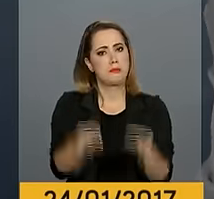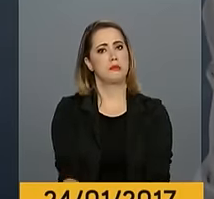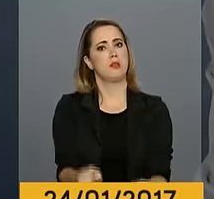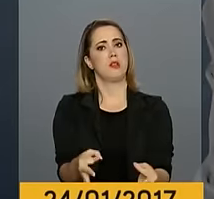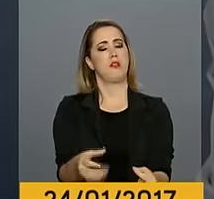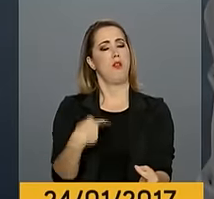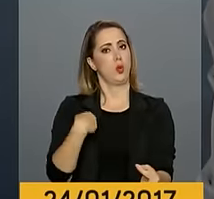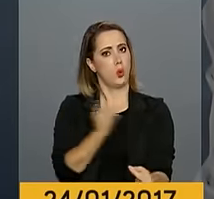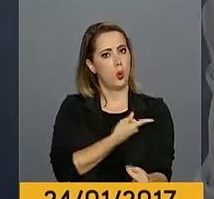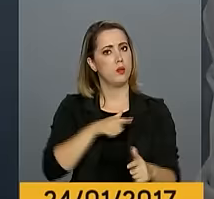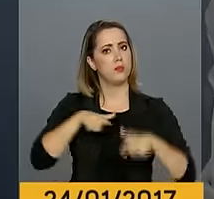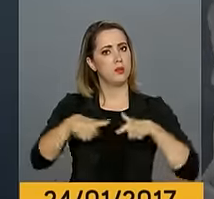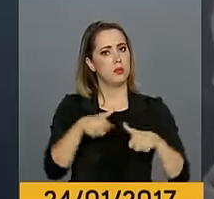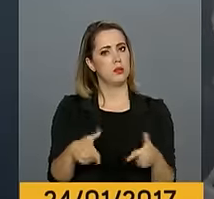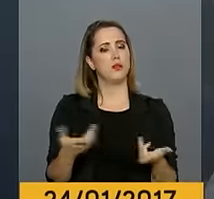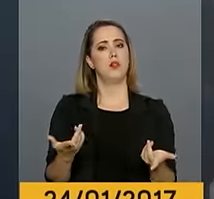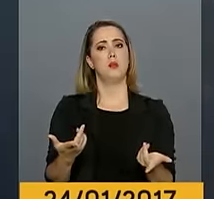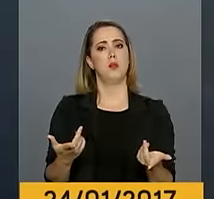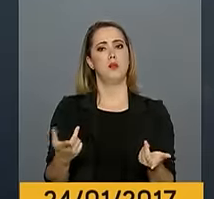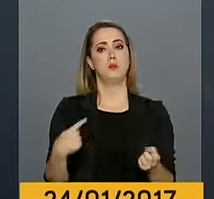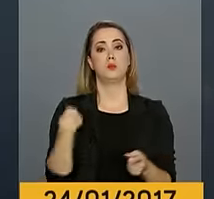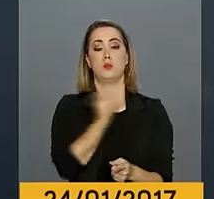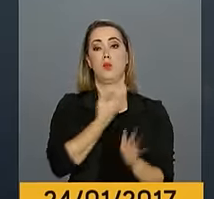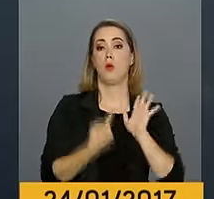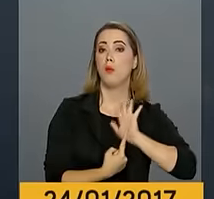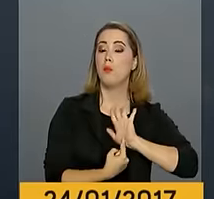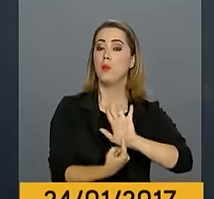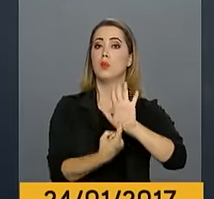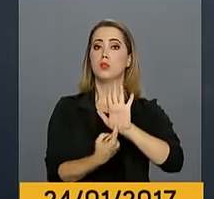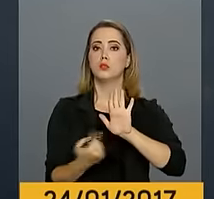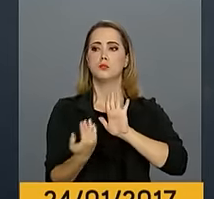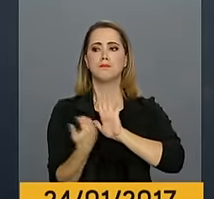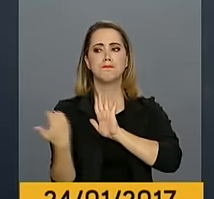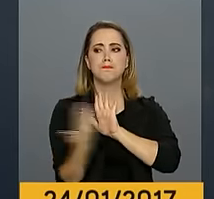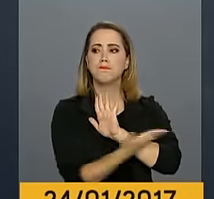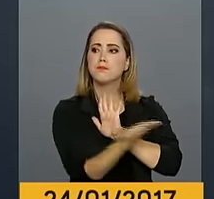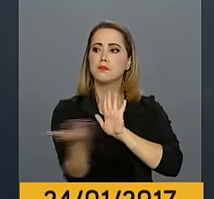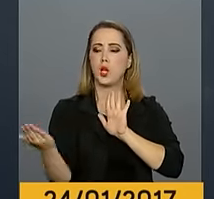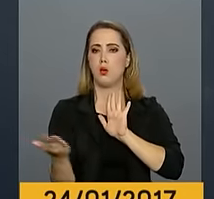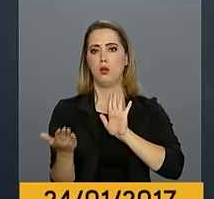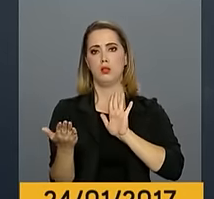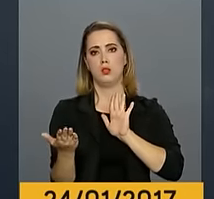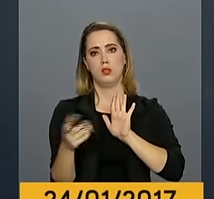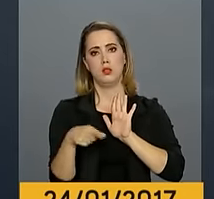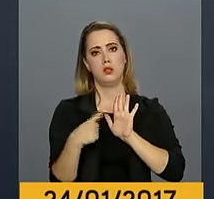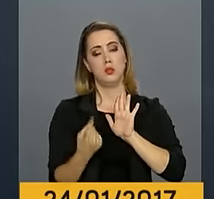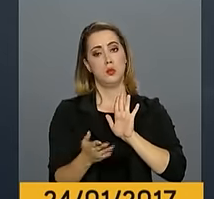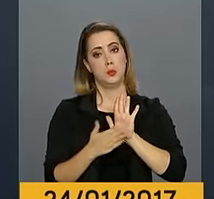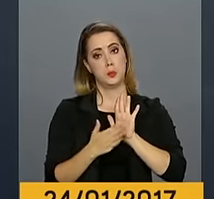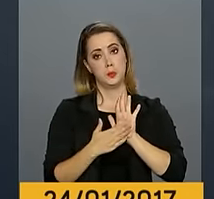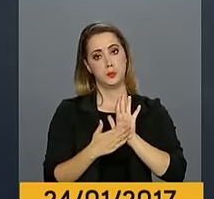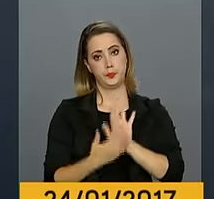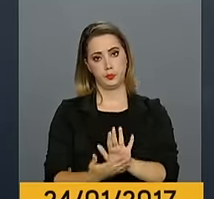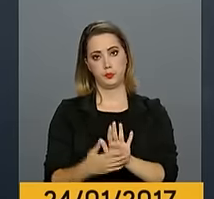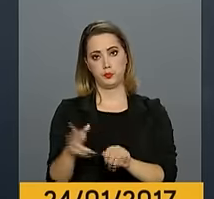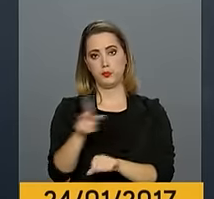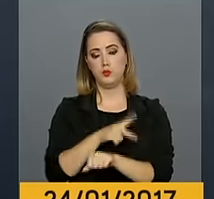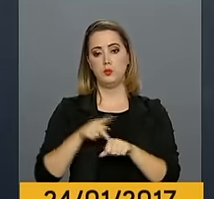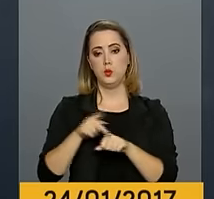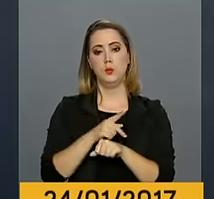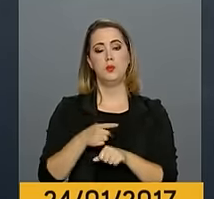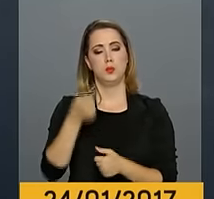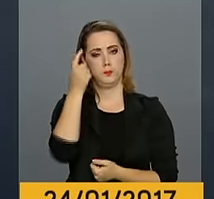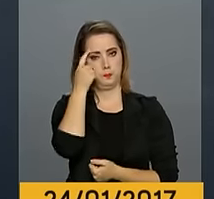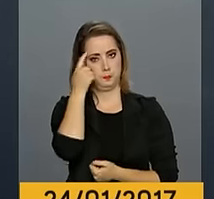dizendo isso apenas para dar um quadro geral aos senhores e às senhoras, para revelar que o país está, penso